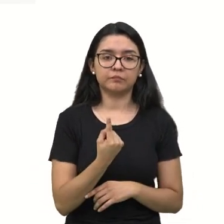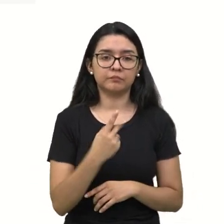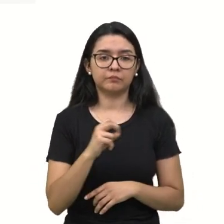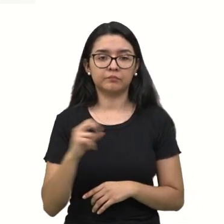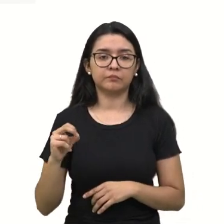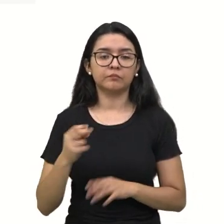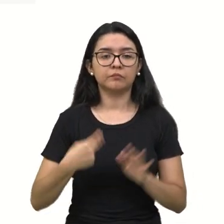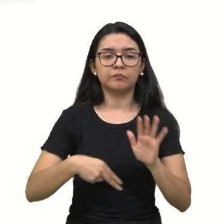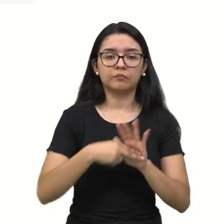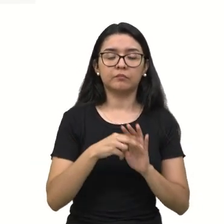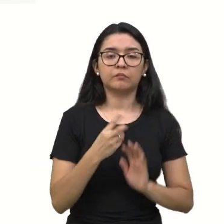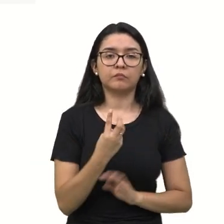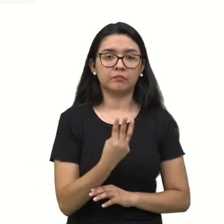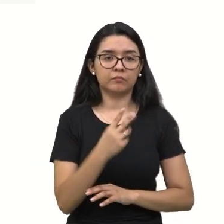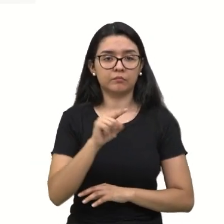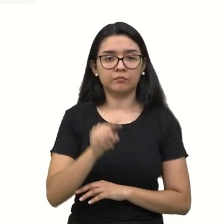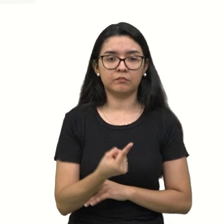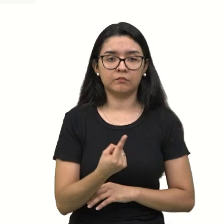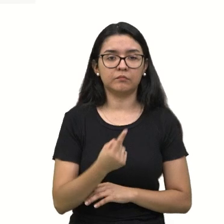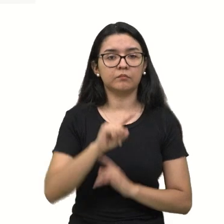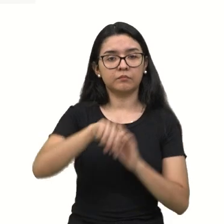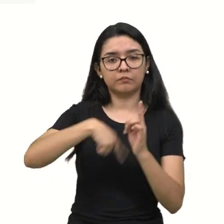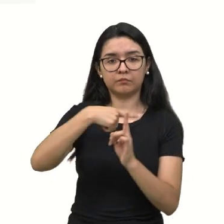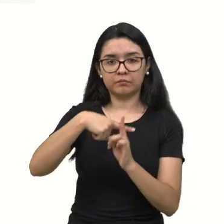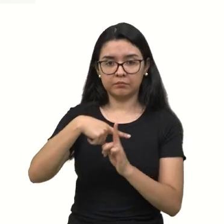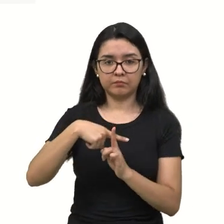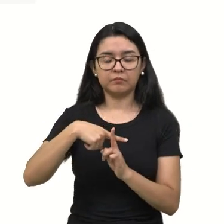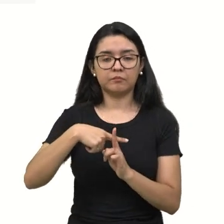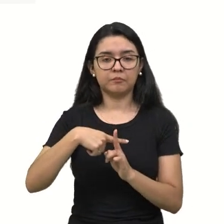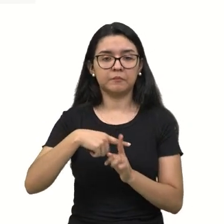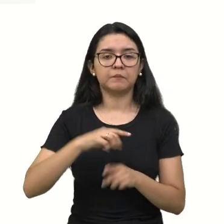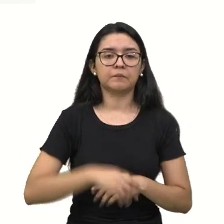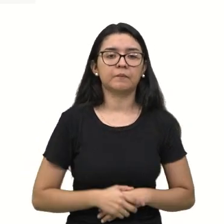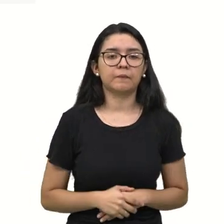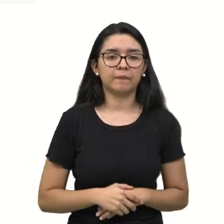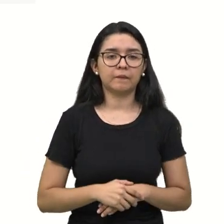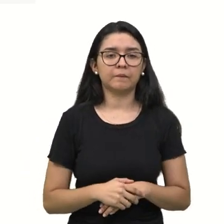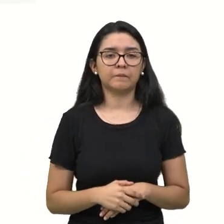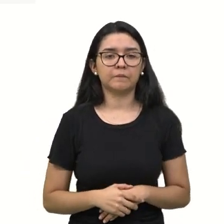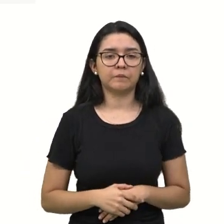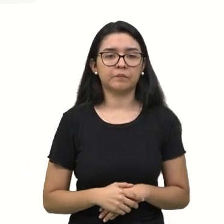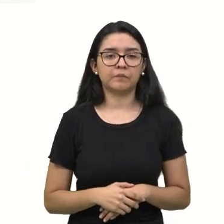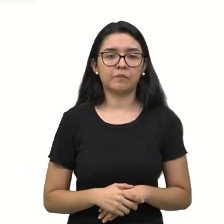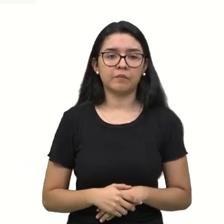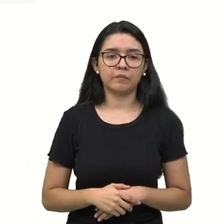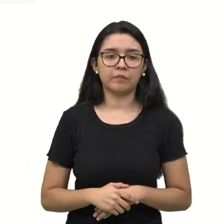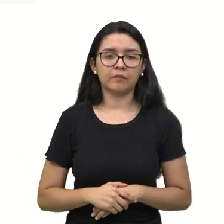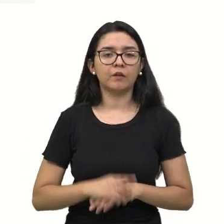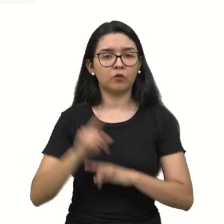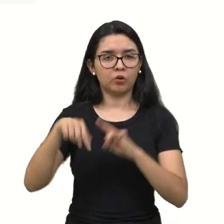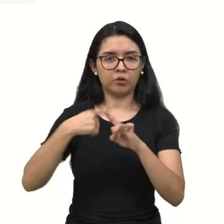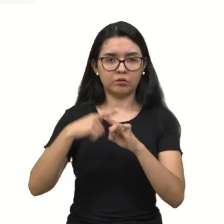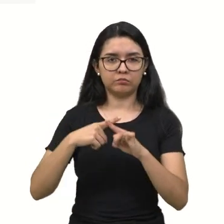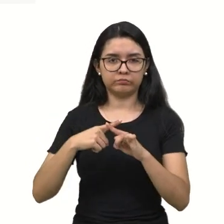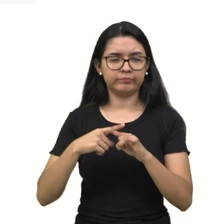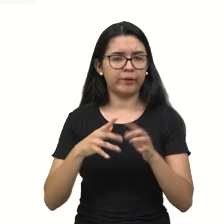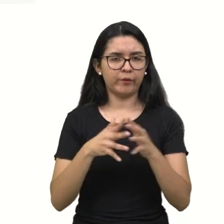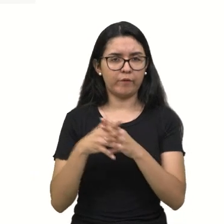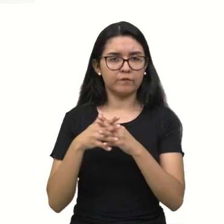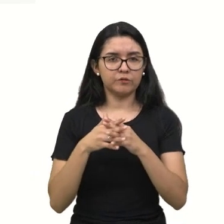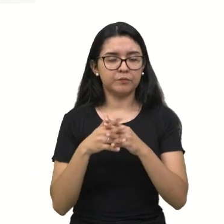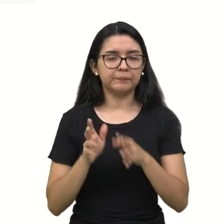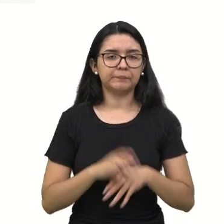3.000. E eu vou somar aqui com duas, vou até trocar esse ponto aqui por um sinal de vezes, que é para não confundir